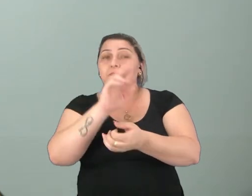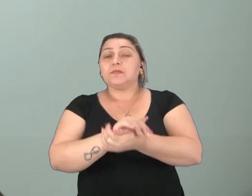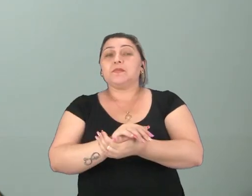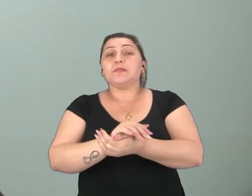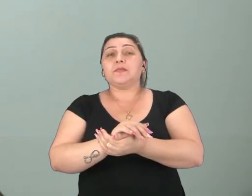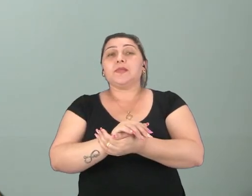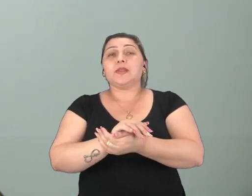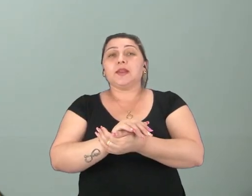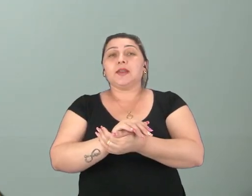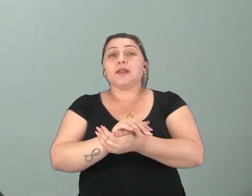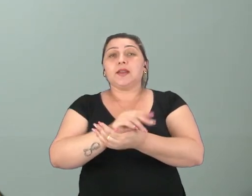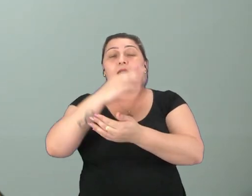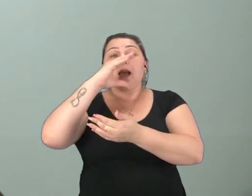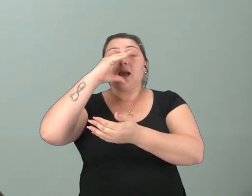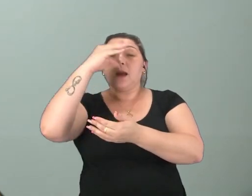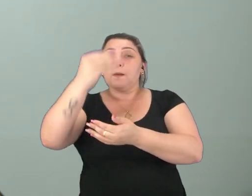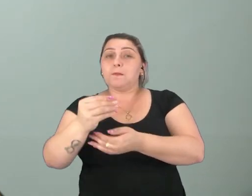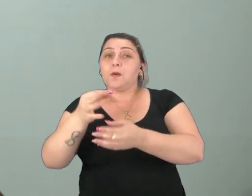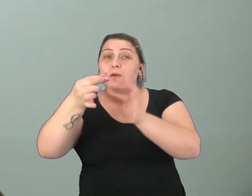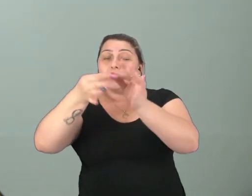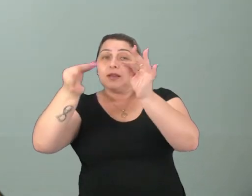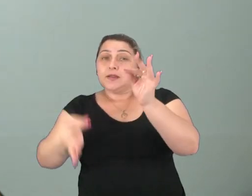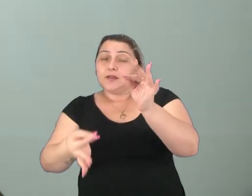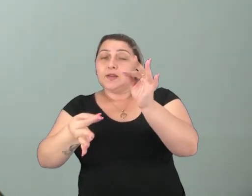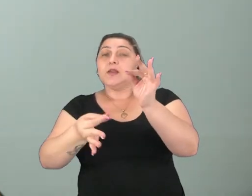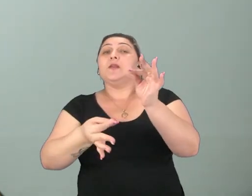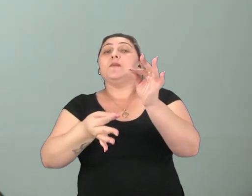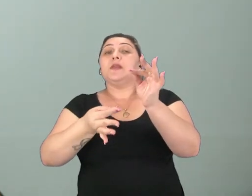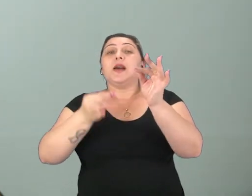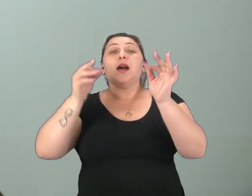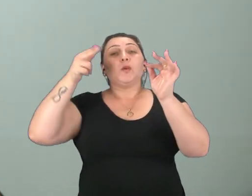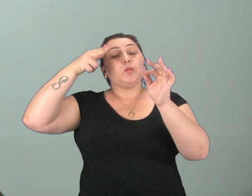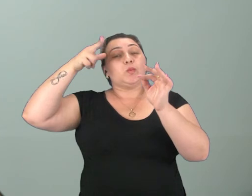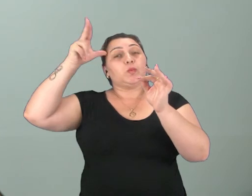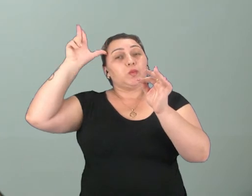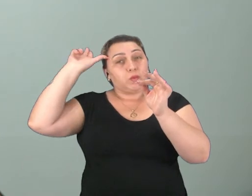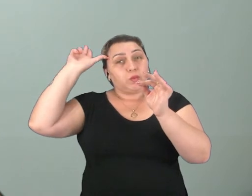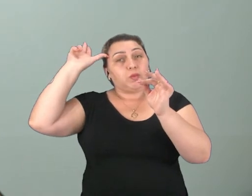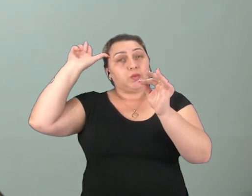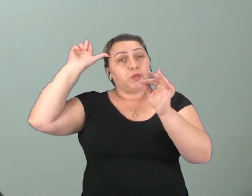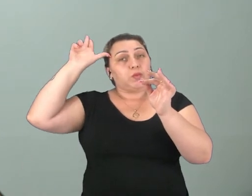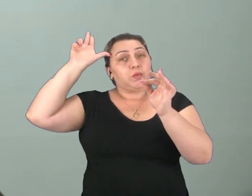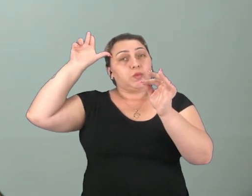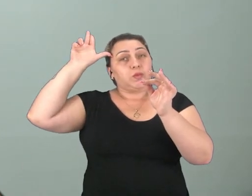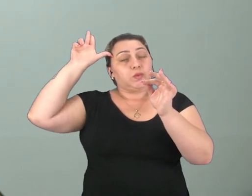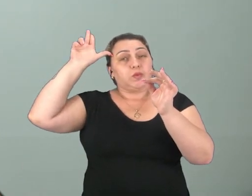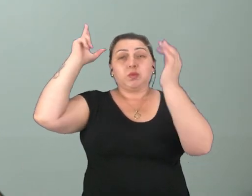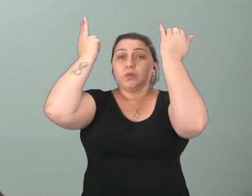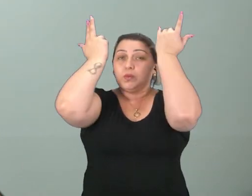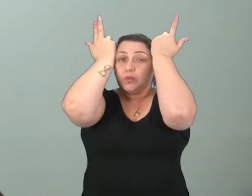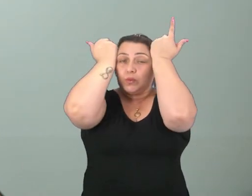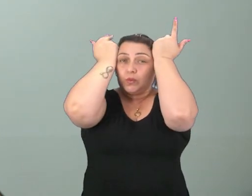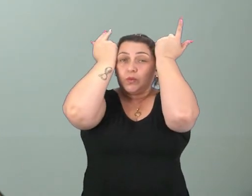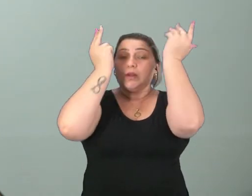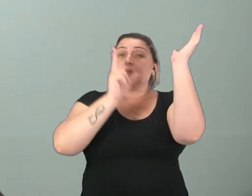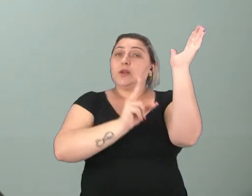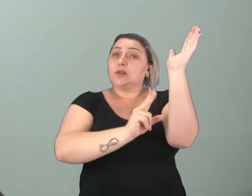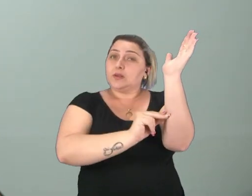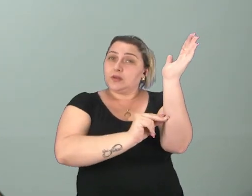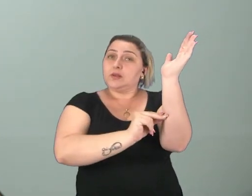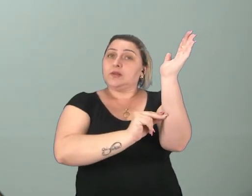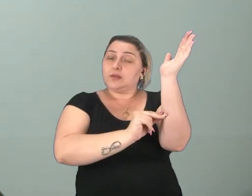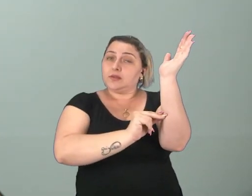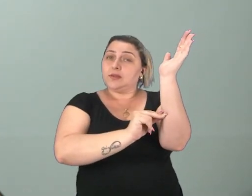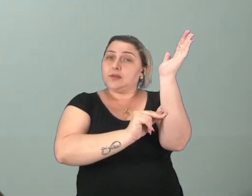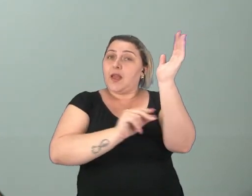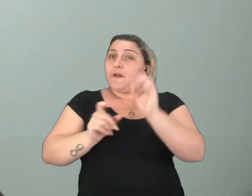da Raposa e as Uvas, A Lebre e a Tartaruga. Você pode também estar procurando uma história muito conhecida, que é A